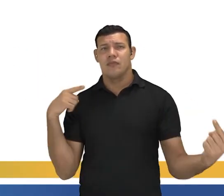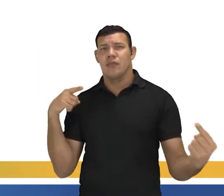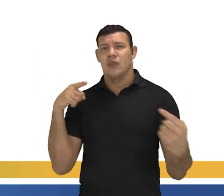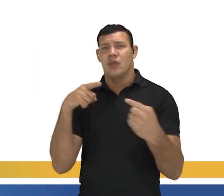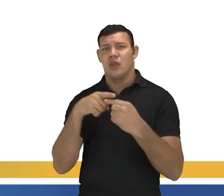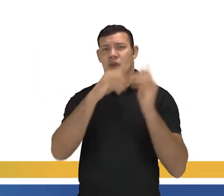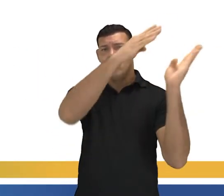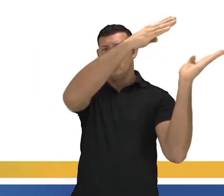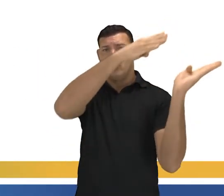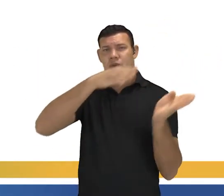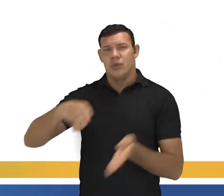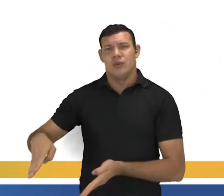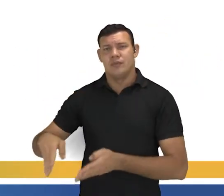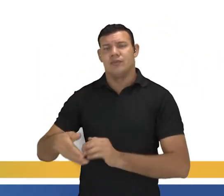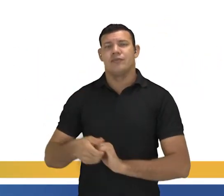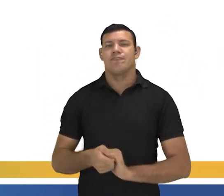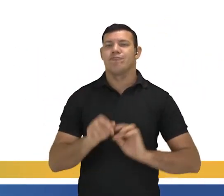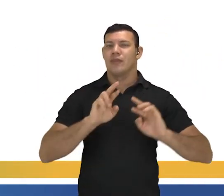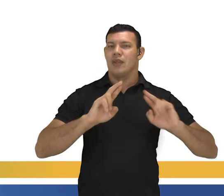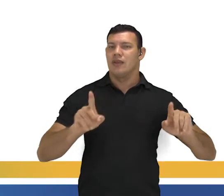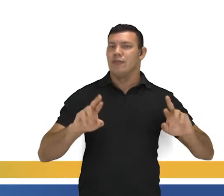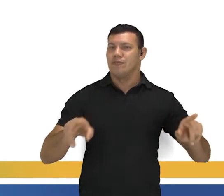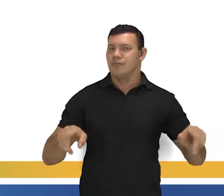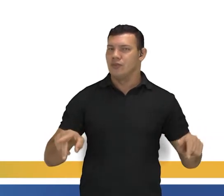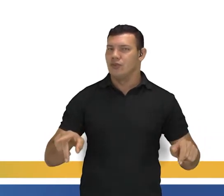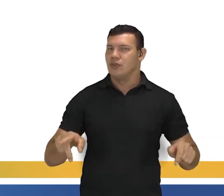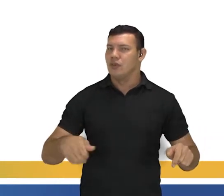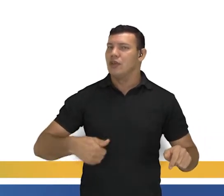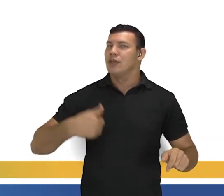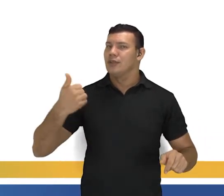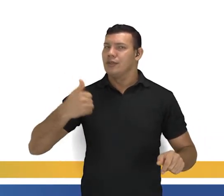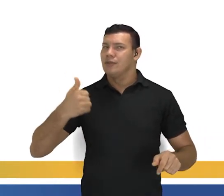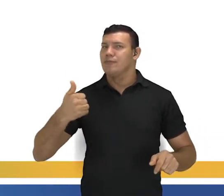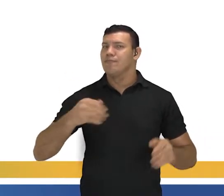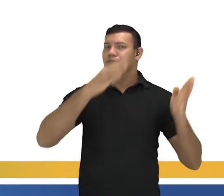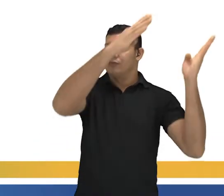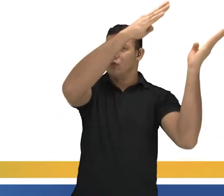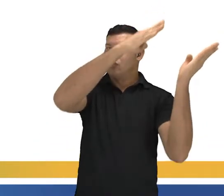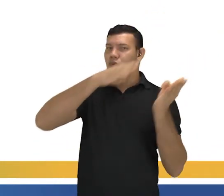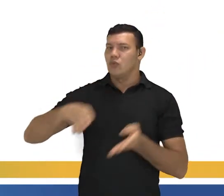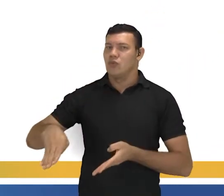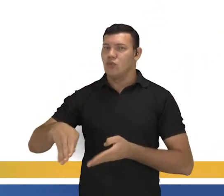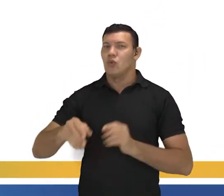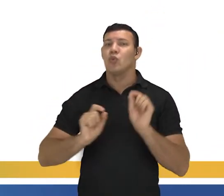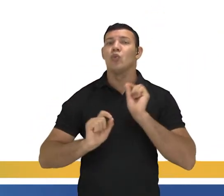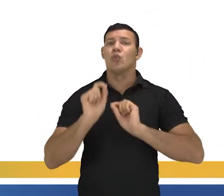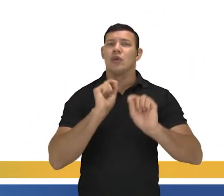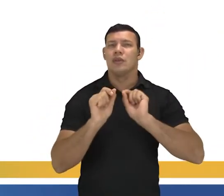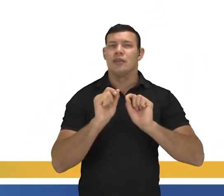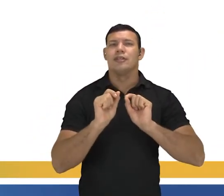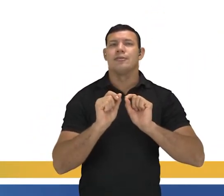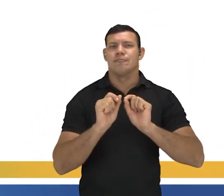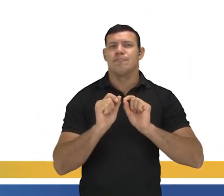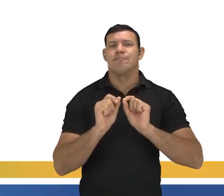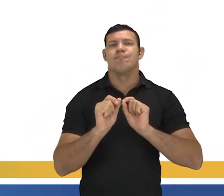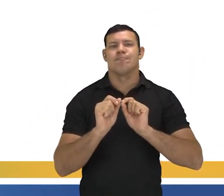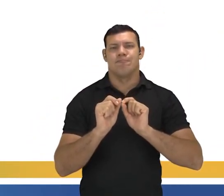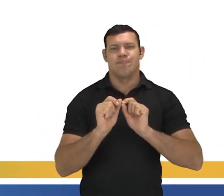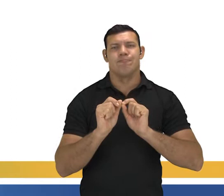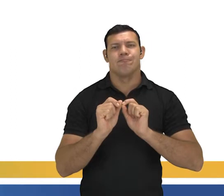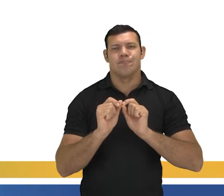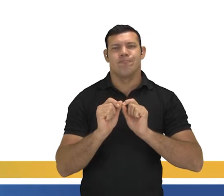em paralelo. Diferente da associação em série, a associação em paralelo, eles vão estar interligados de uma maneira